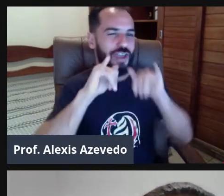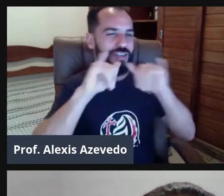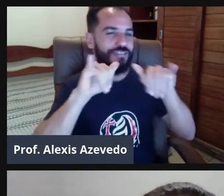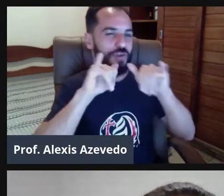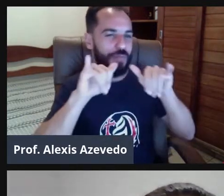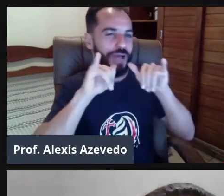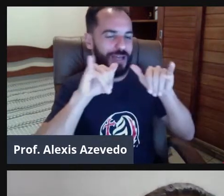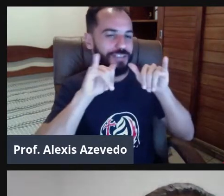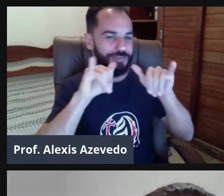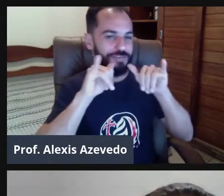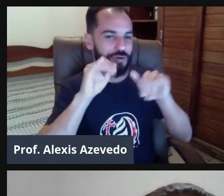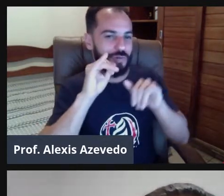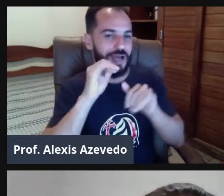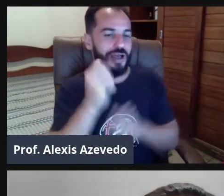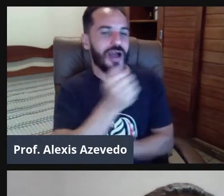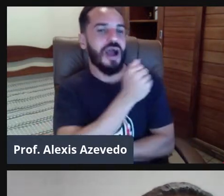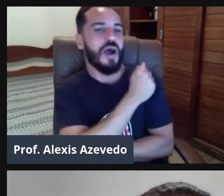o aluno